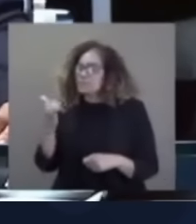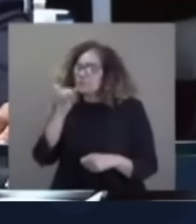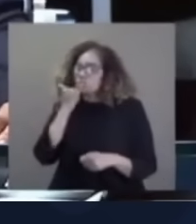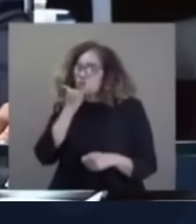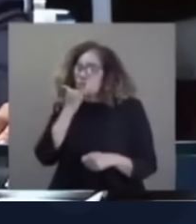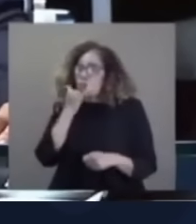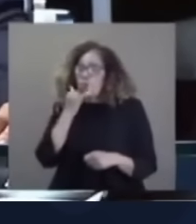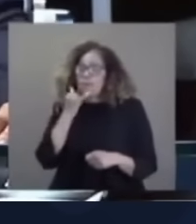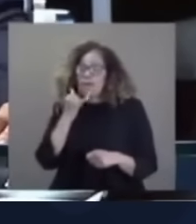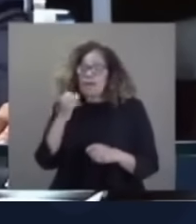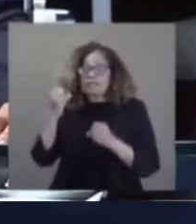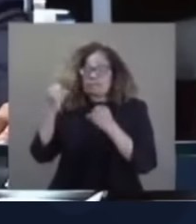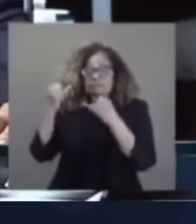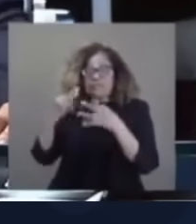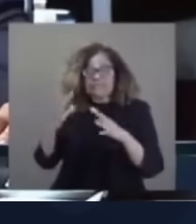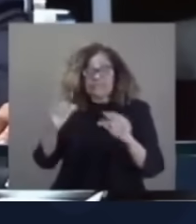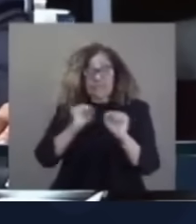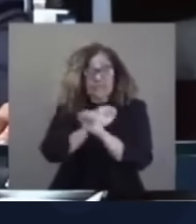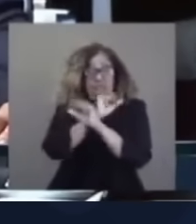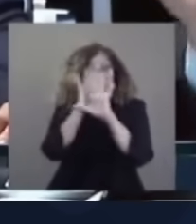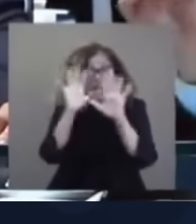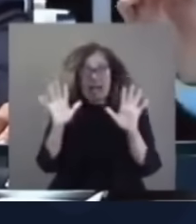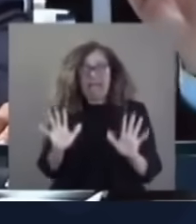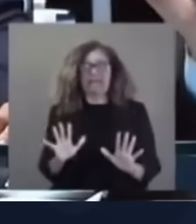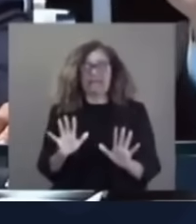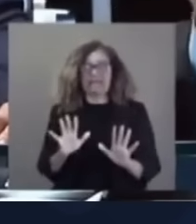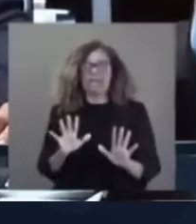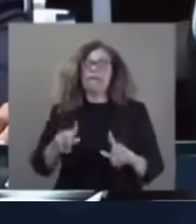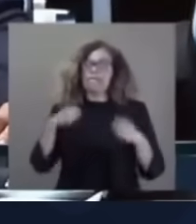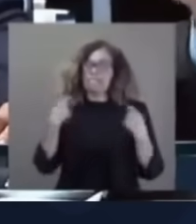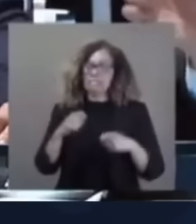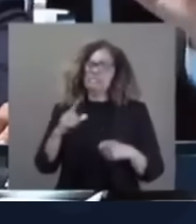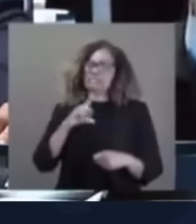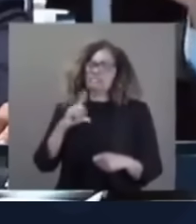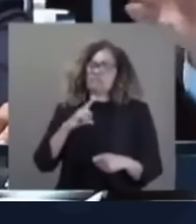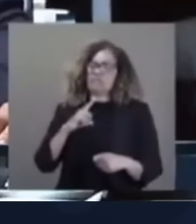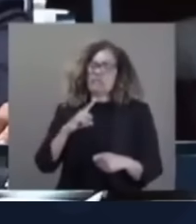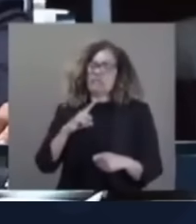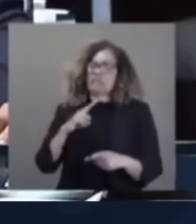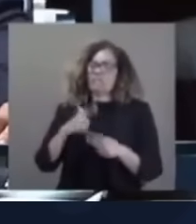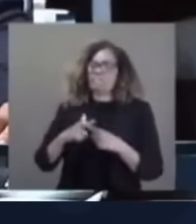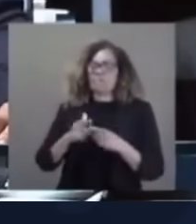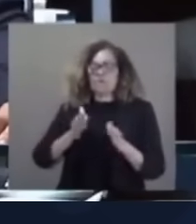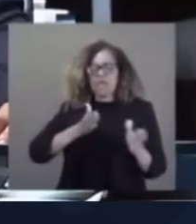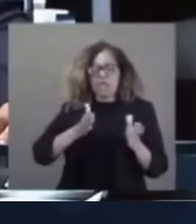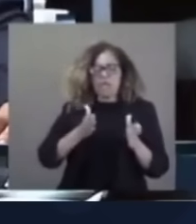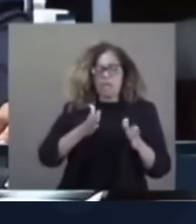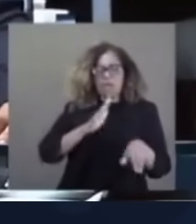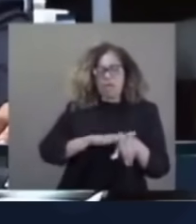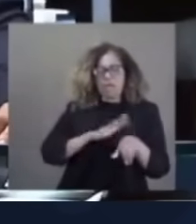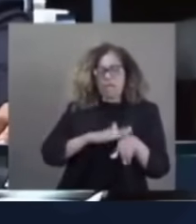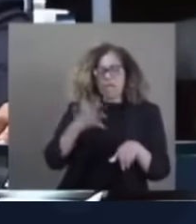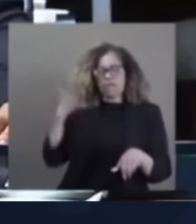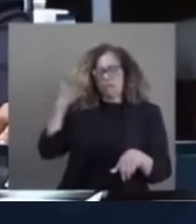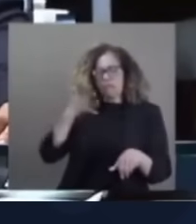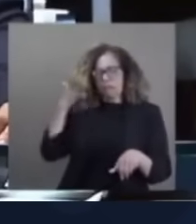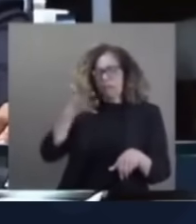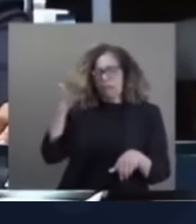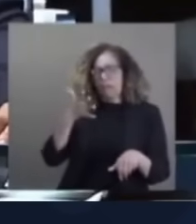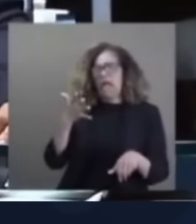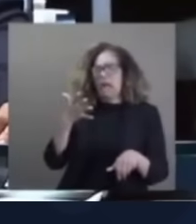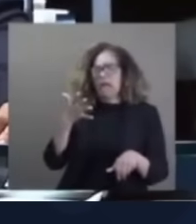esclarecimento com o pedido de desculpas em relação a uma parte da fala que estabelece esta